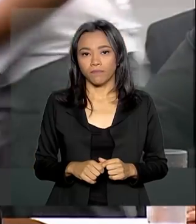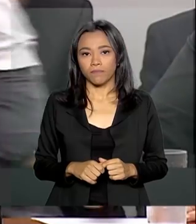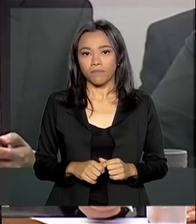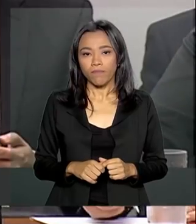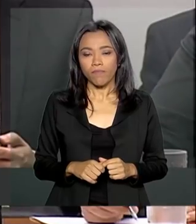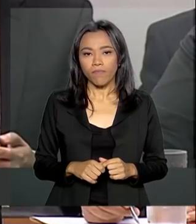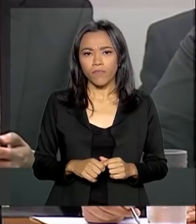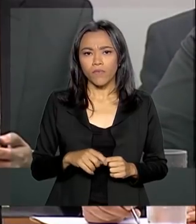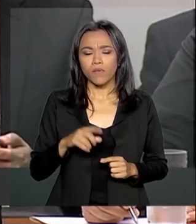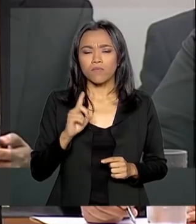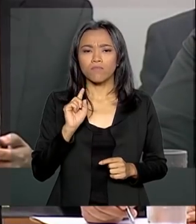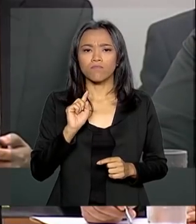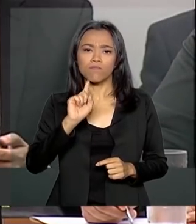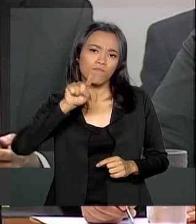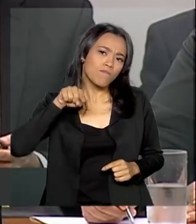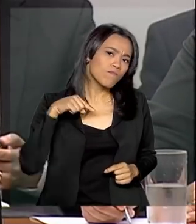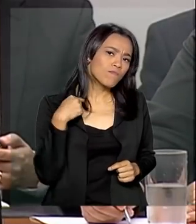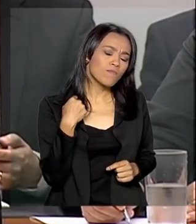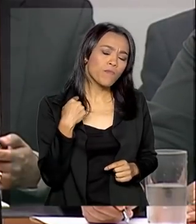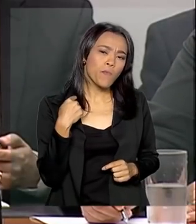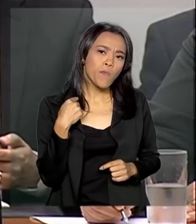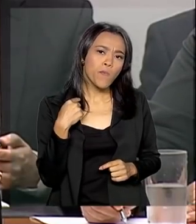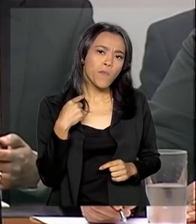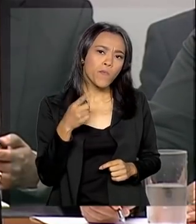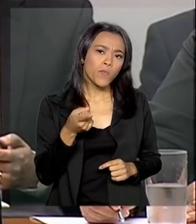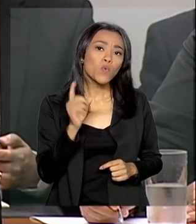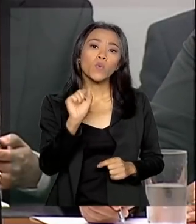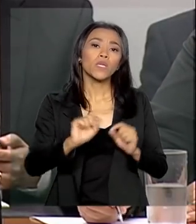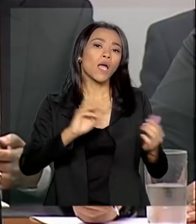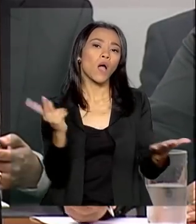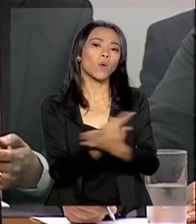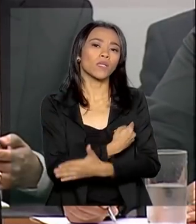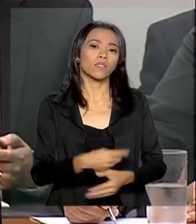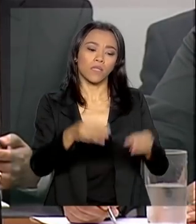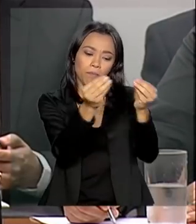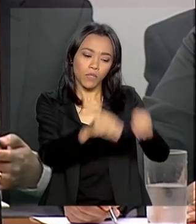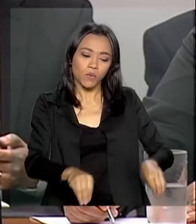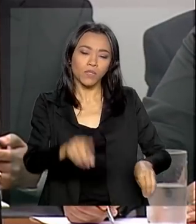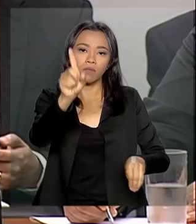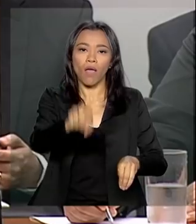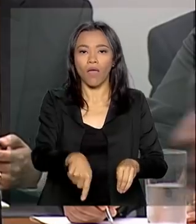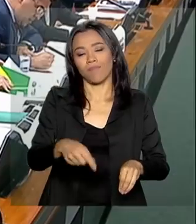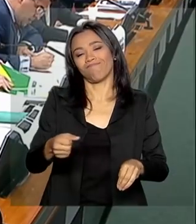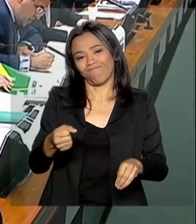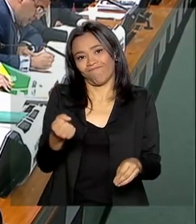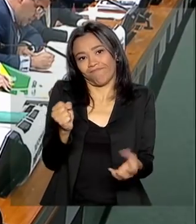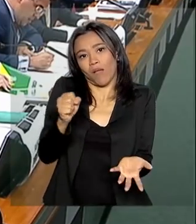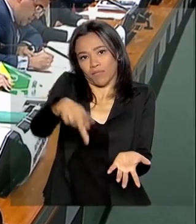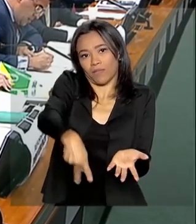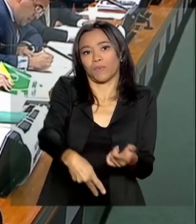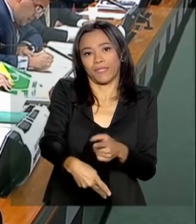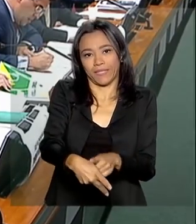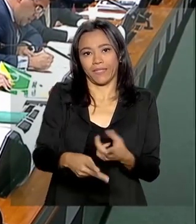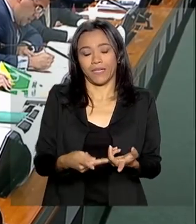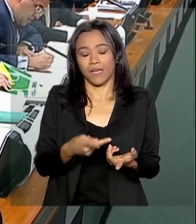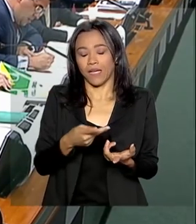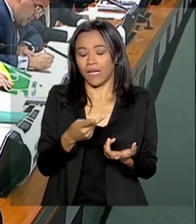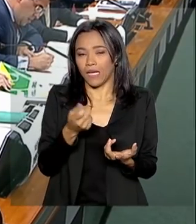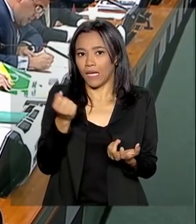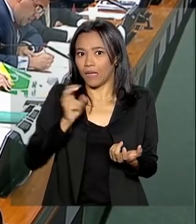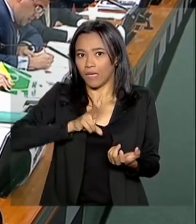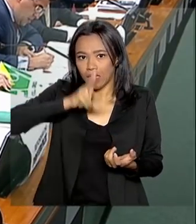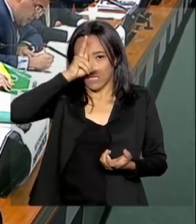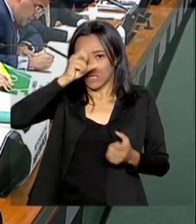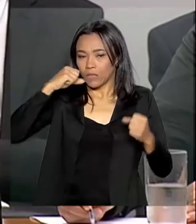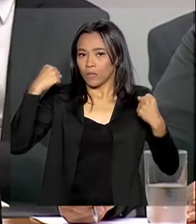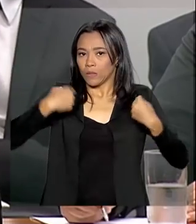o elemento de déficit galopante tem sido a Previdência. O problema é tão dramático que o